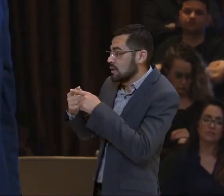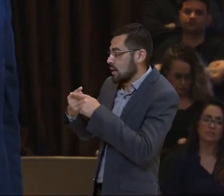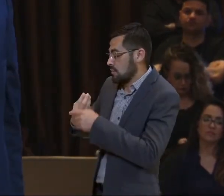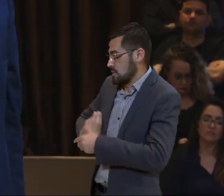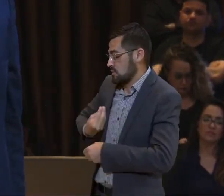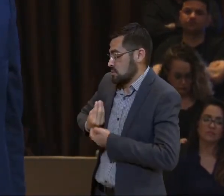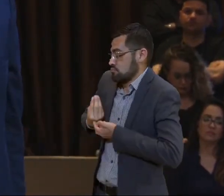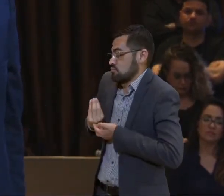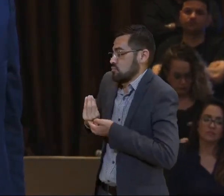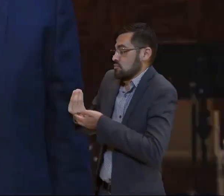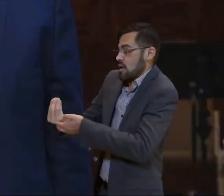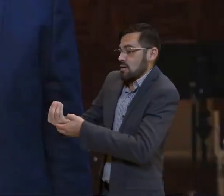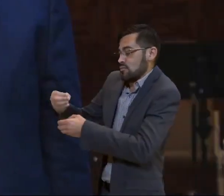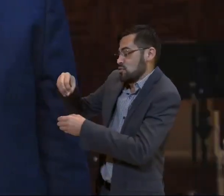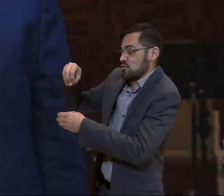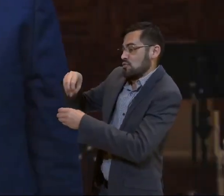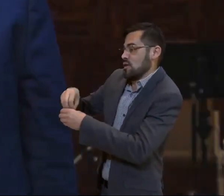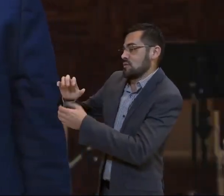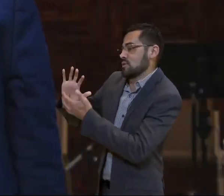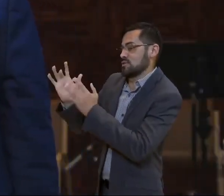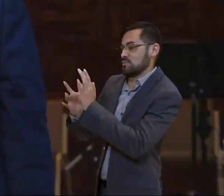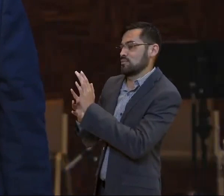para Jesus.